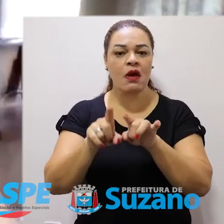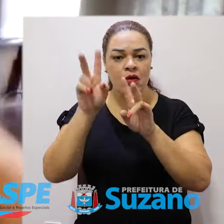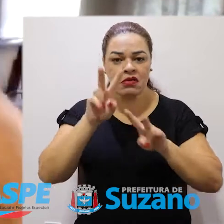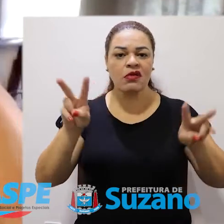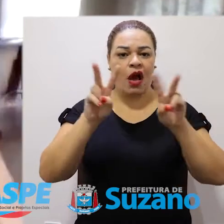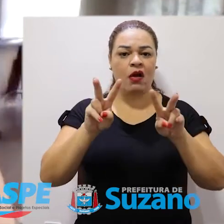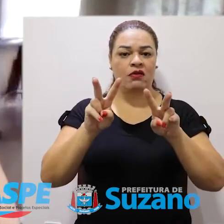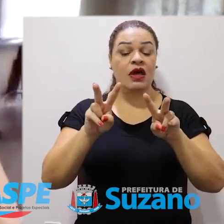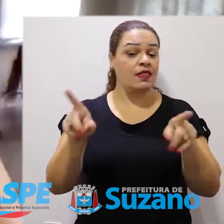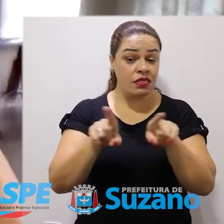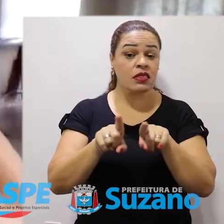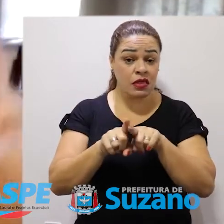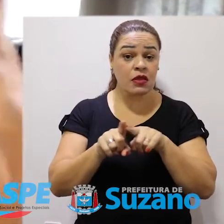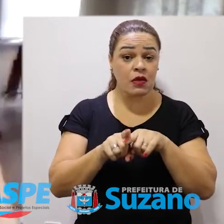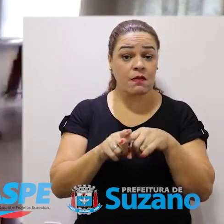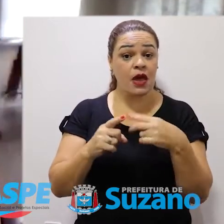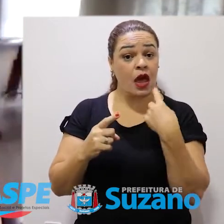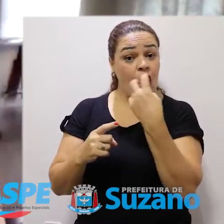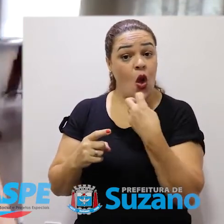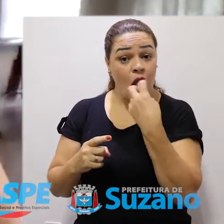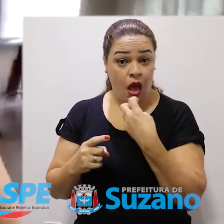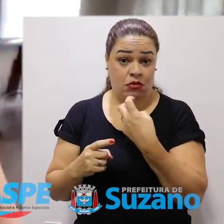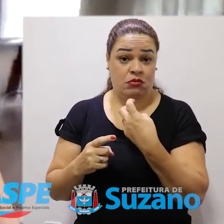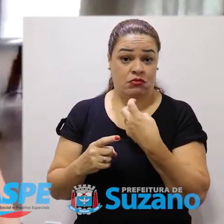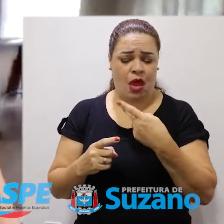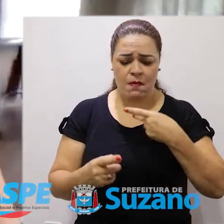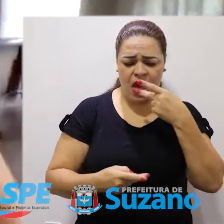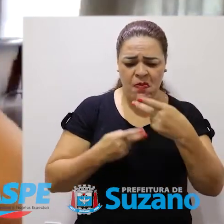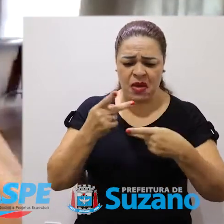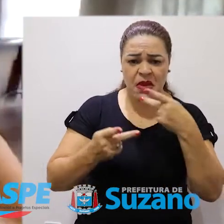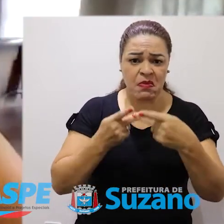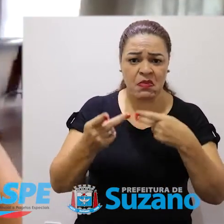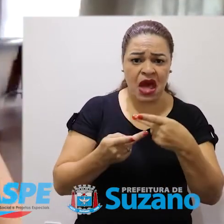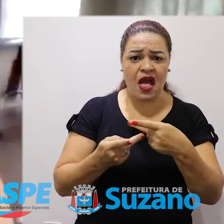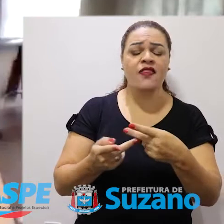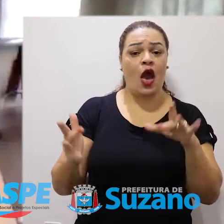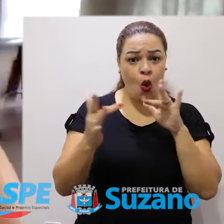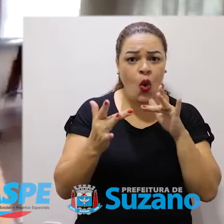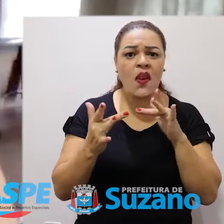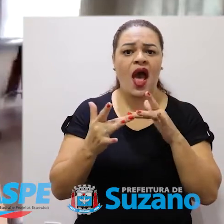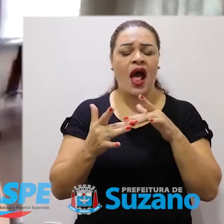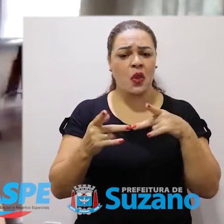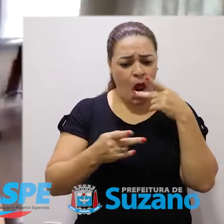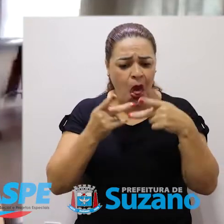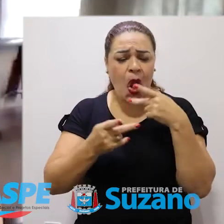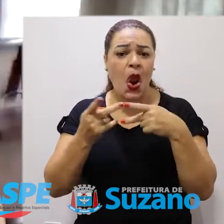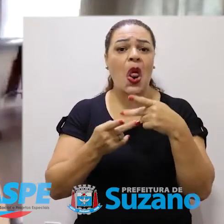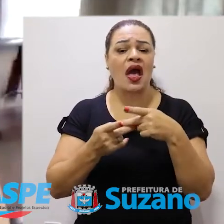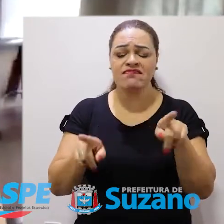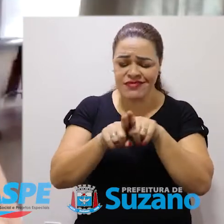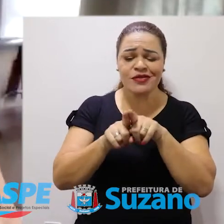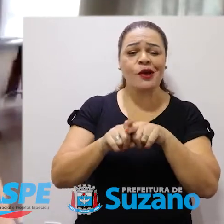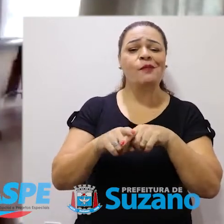a gente usa, quanto mais os surdos falam, quanto mais a comunidade está junta, construindo língua, mais essa língua vai se